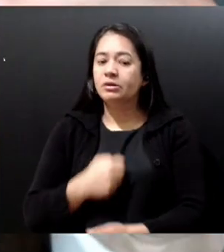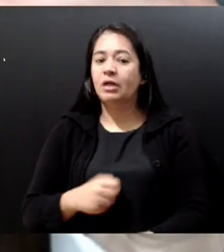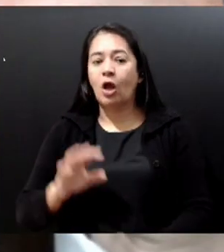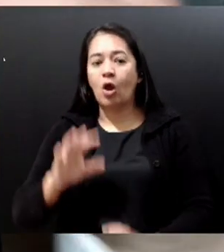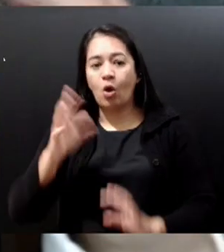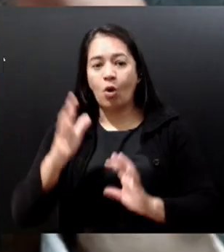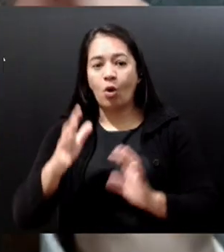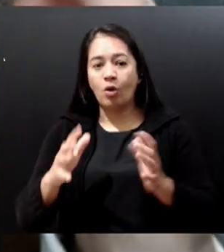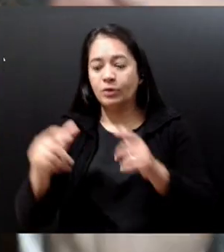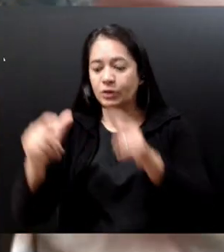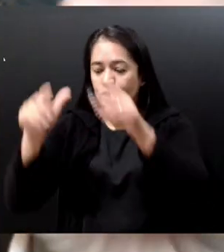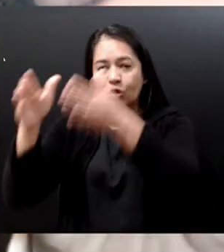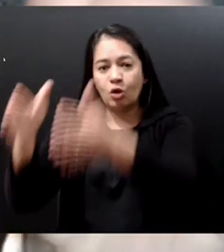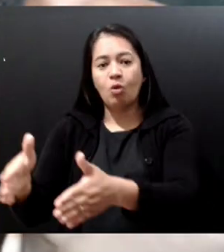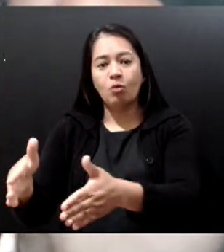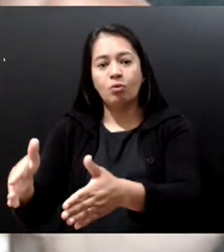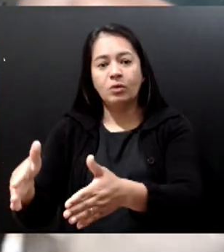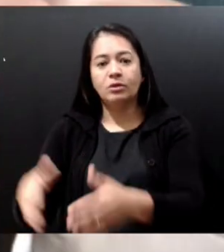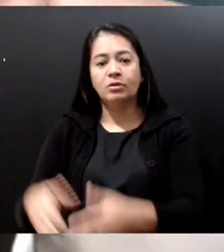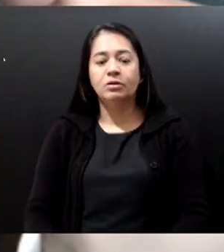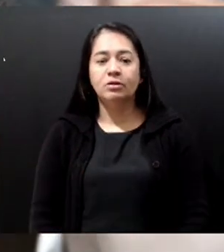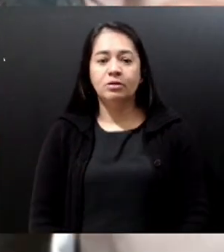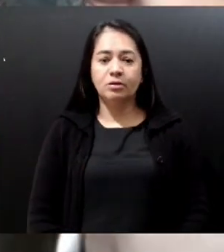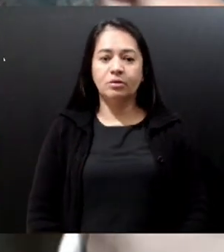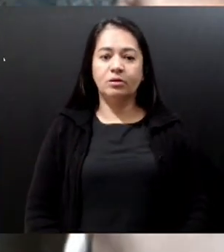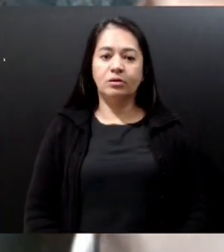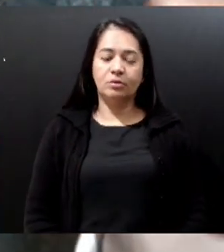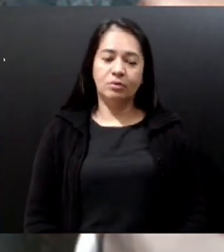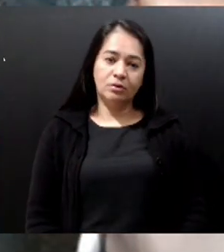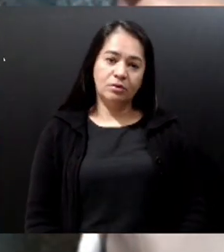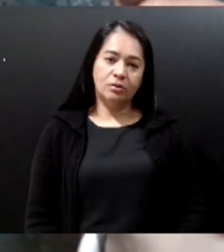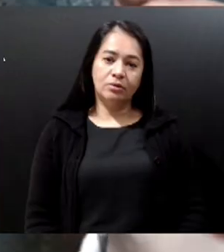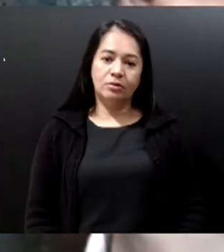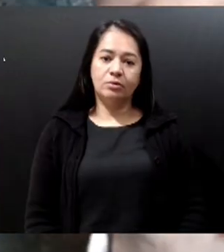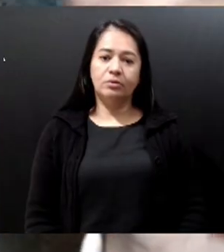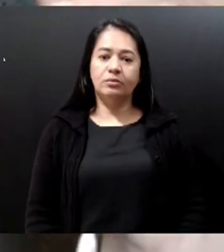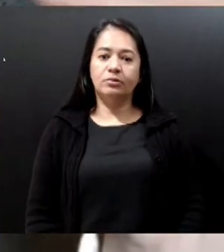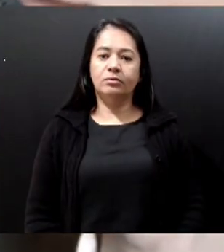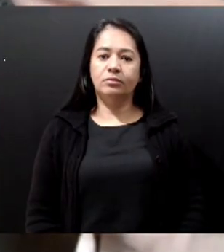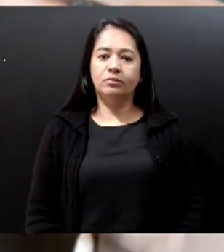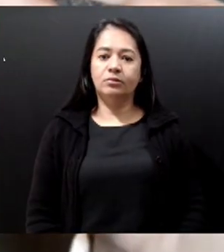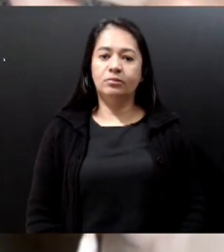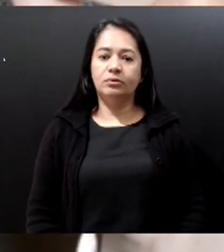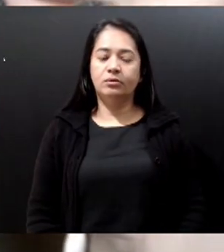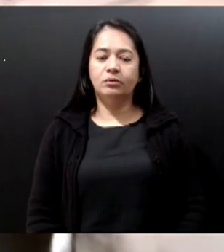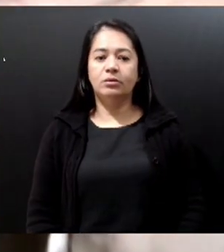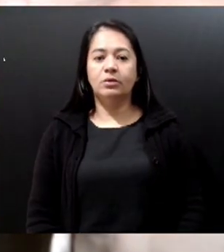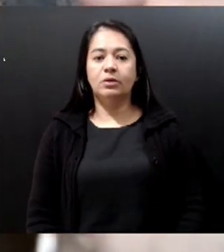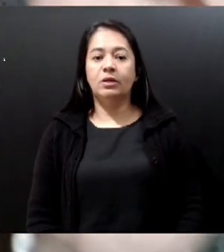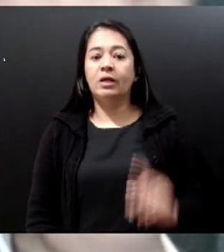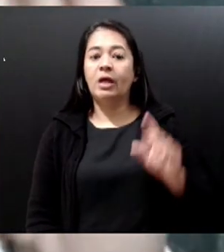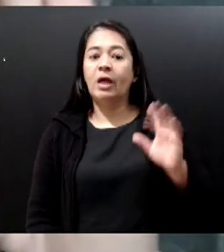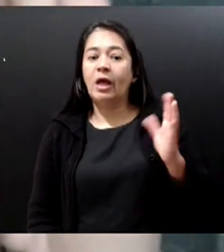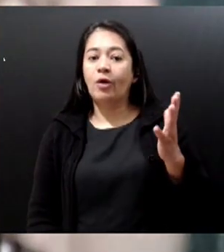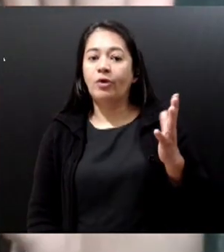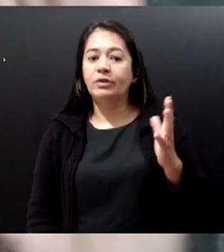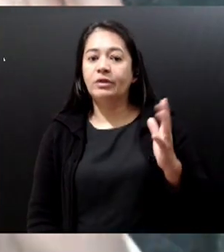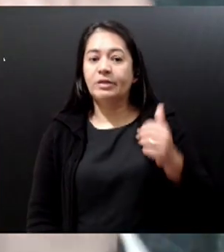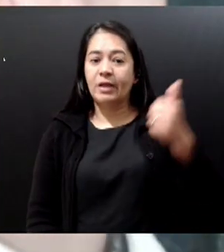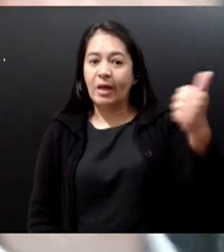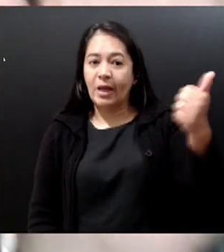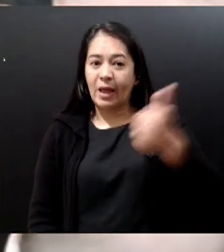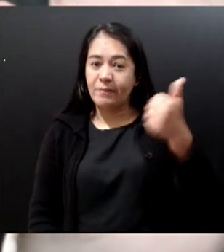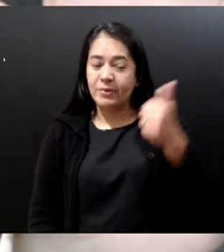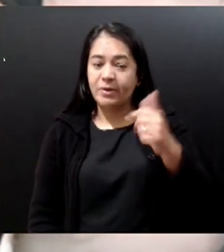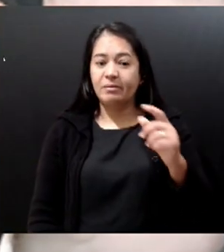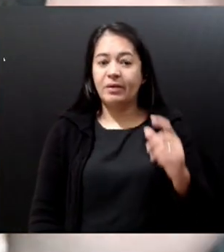E teve a chamada revolta, e aí surge em 1970 a primeira parada do LGBT, do movimento